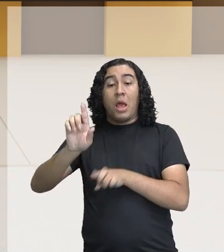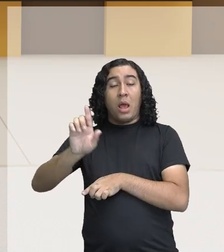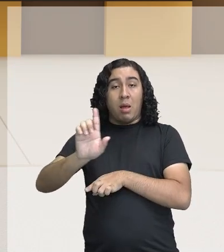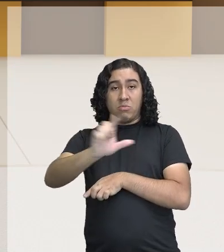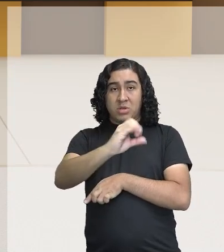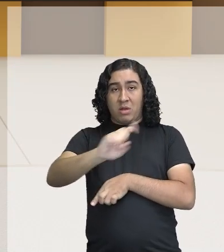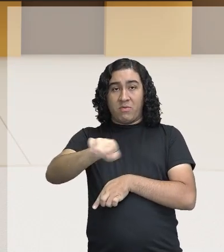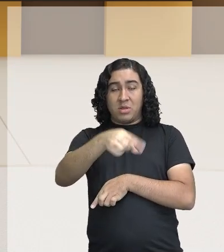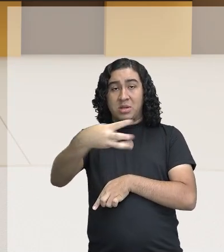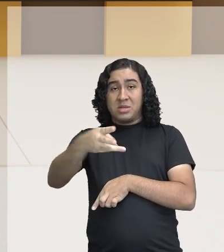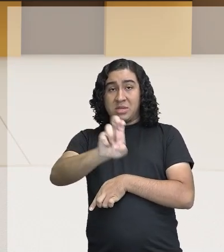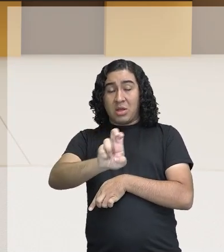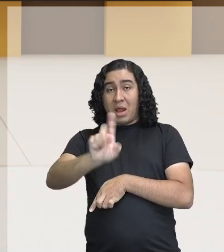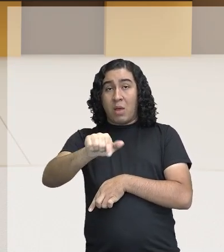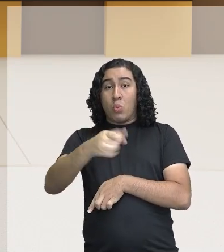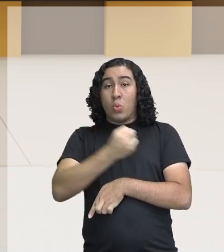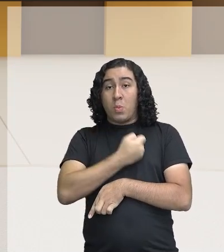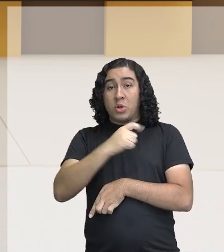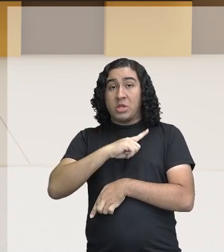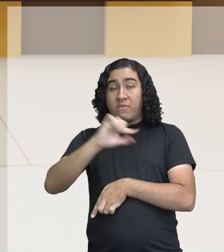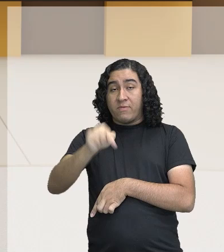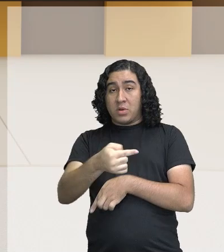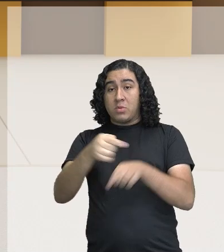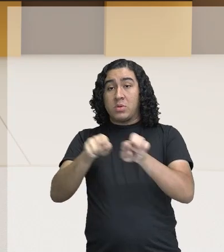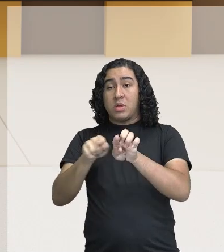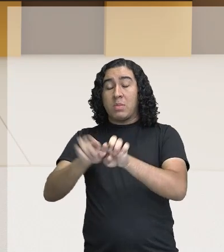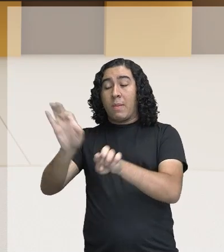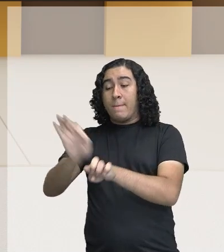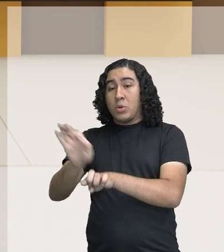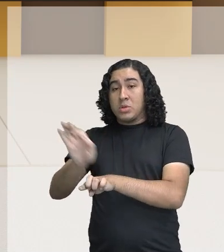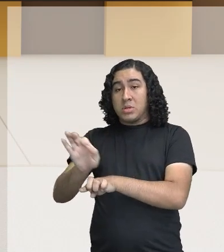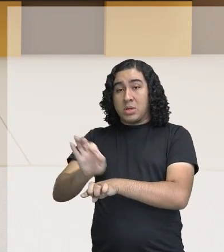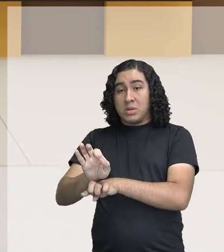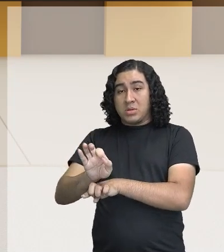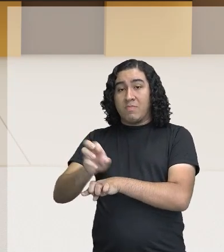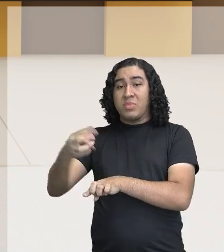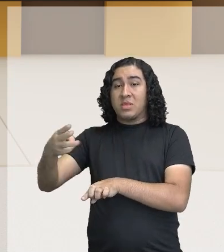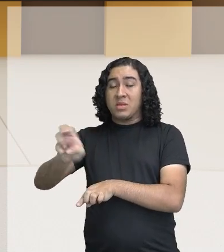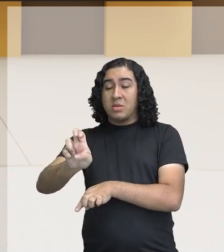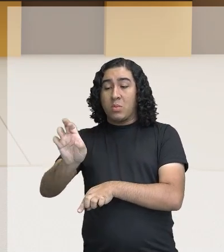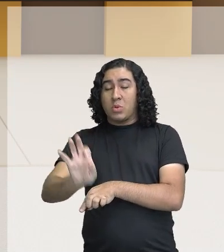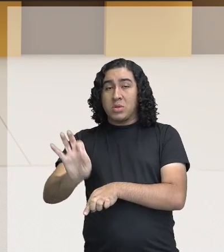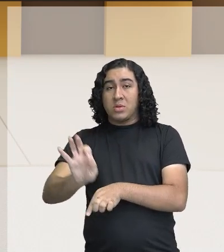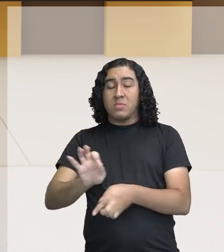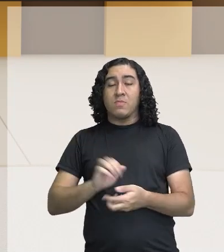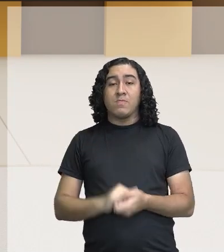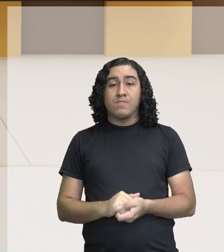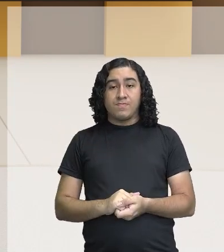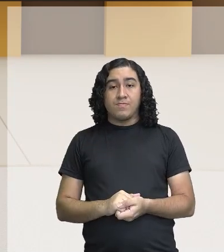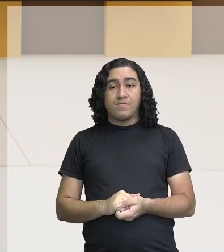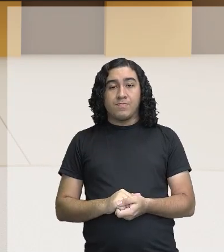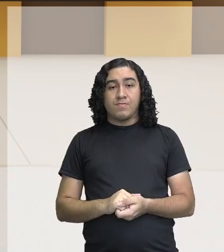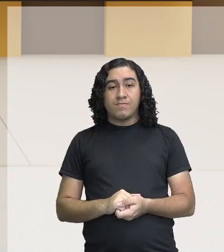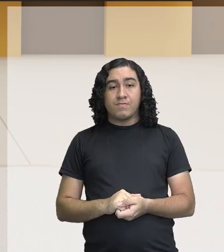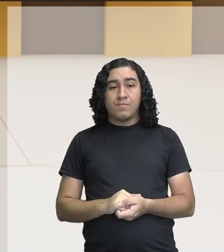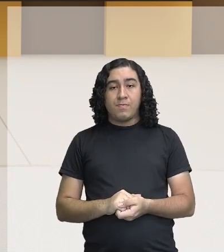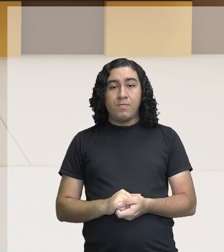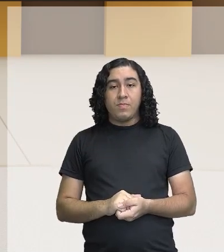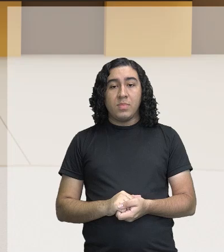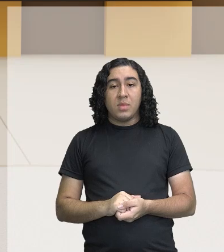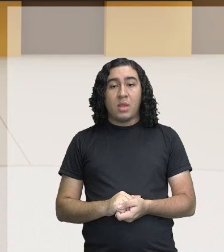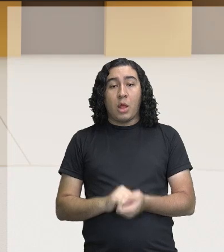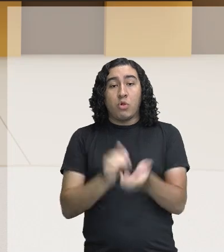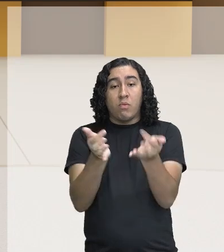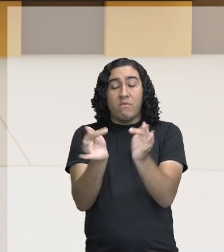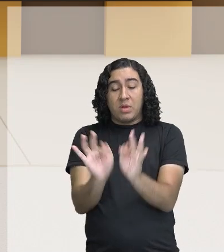igual a 35%. E como a professora Valcineide falou, lá no final da tabela, a gente sempre vai ter o total.